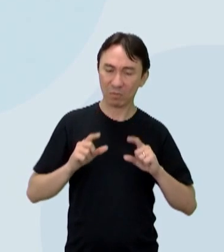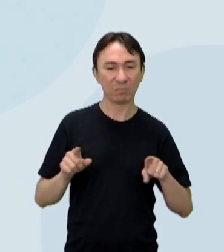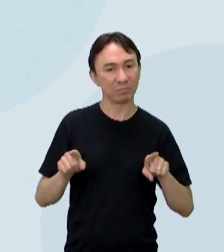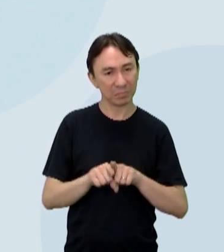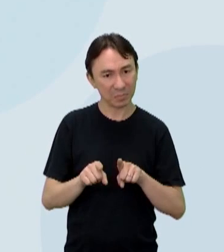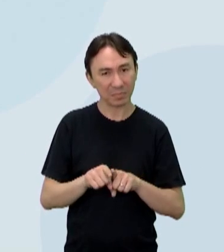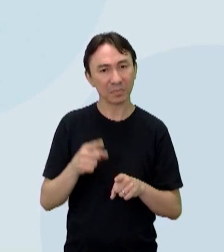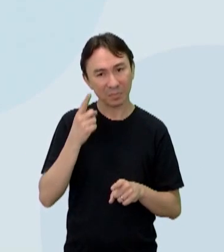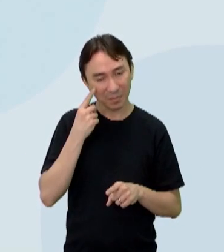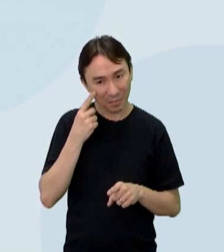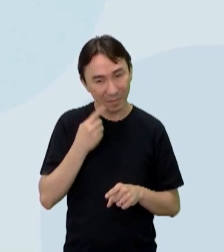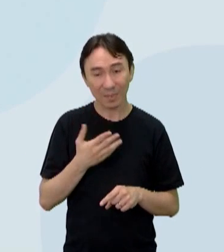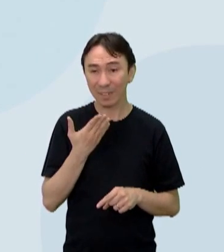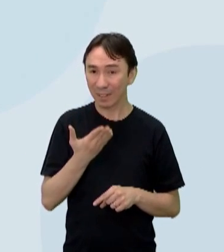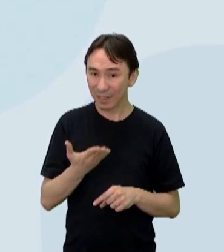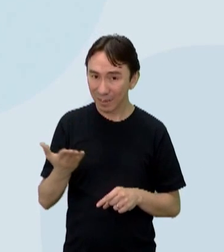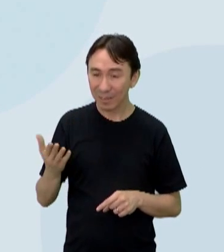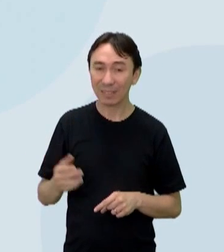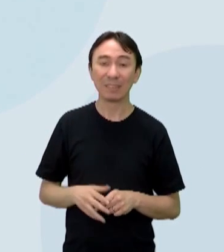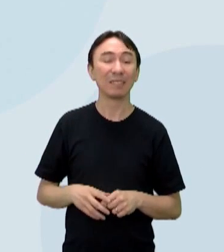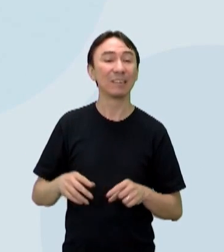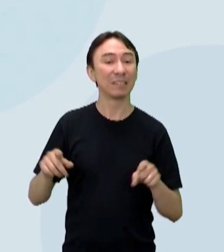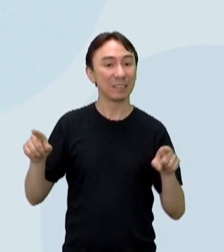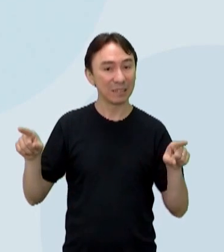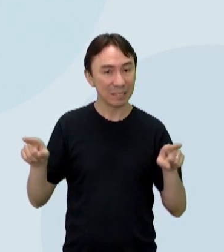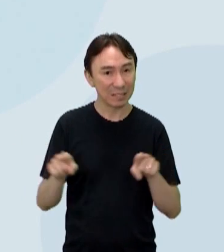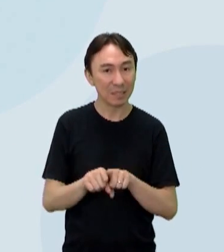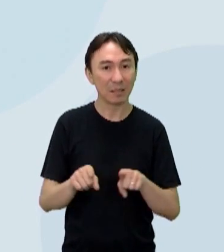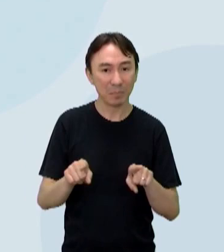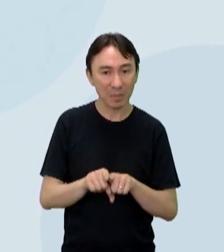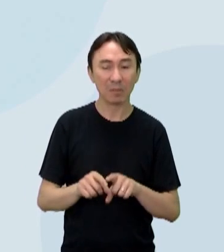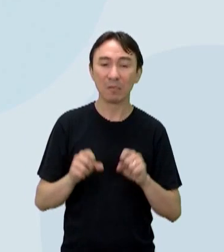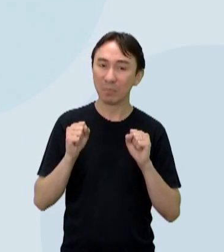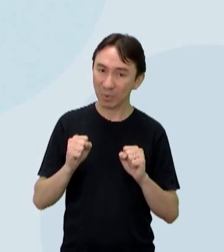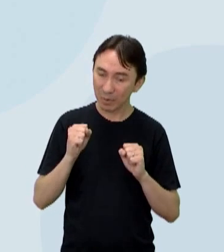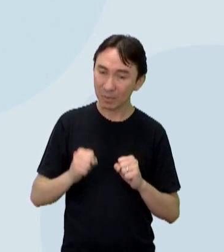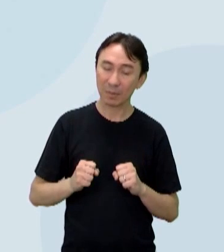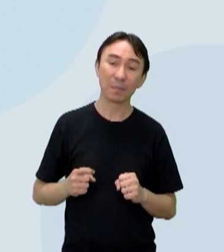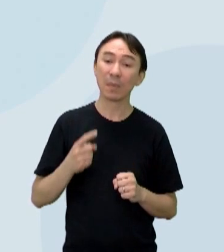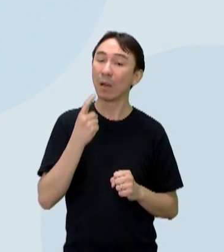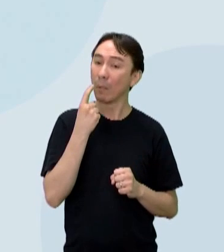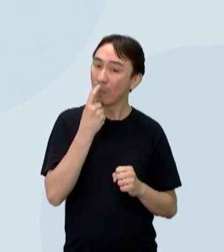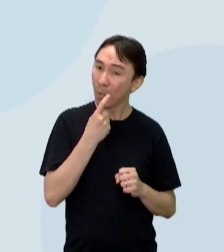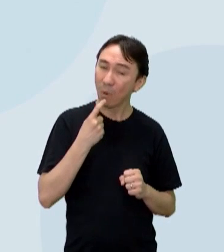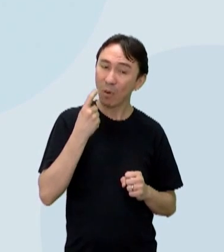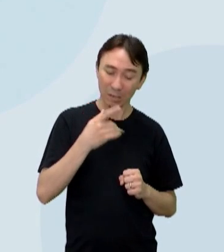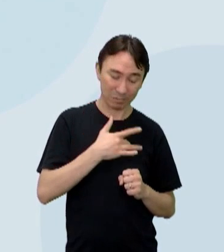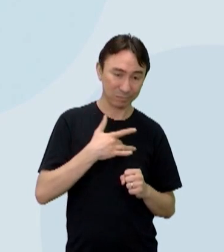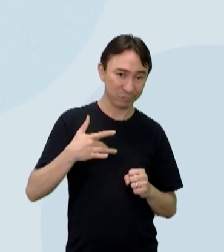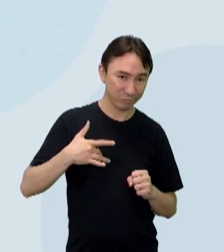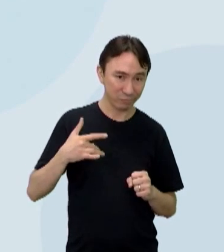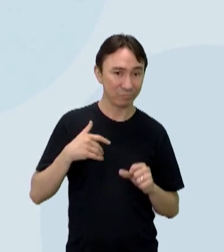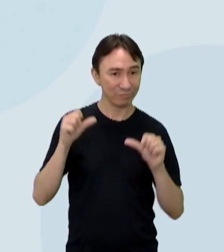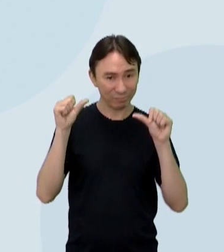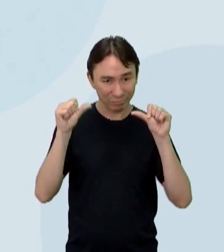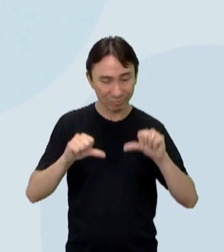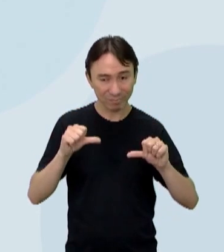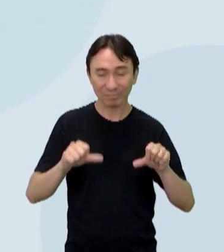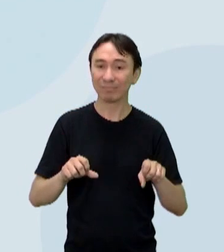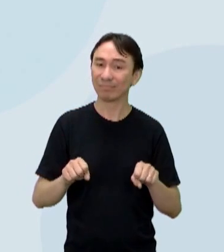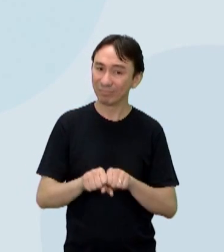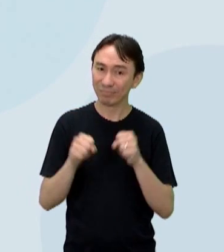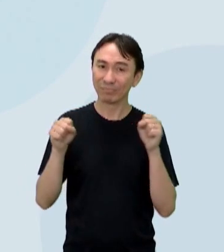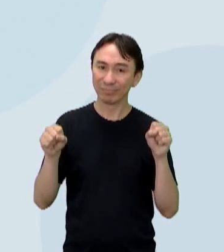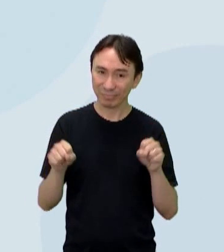também pode causar danos à saúde da boca. Saúde da